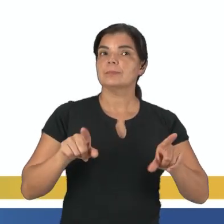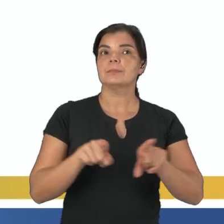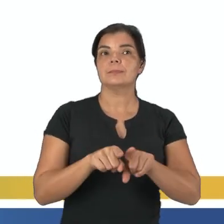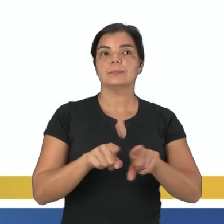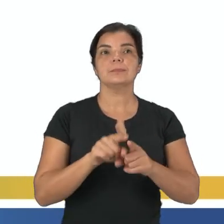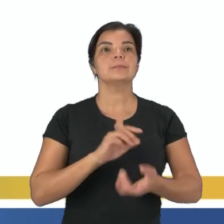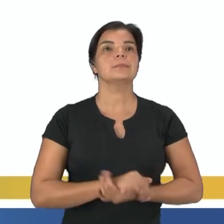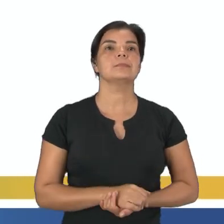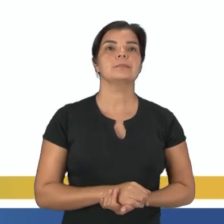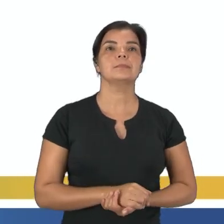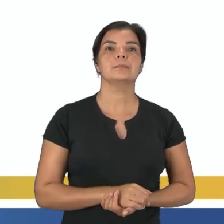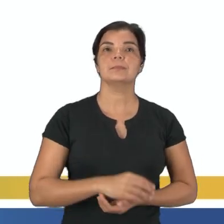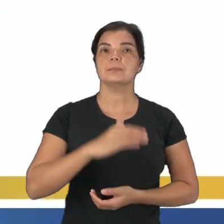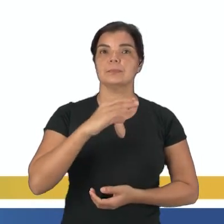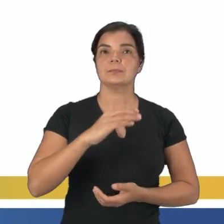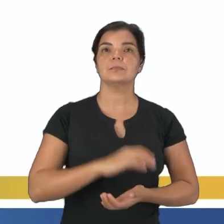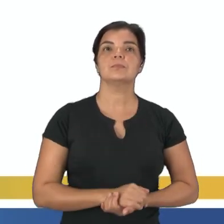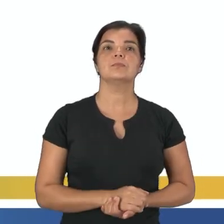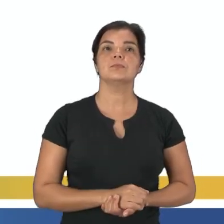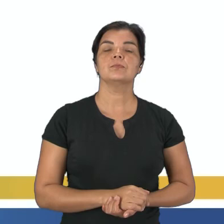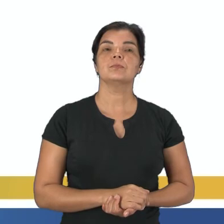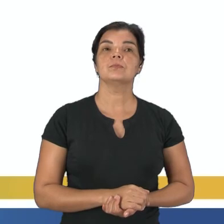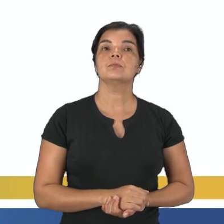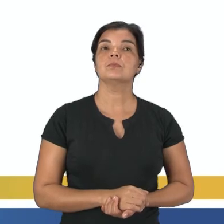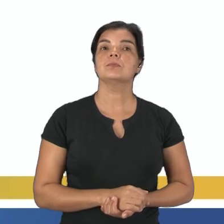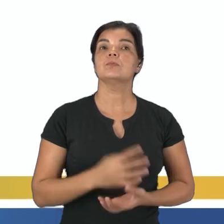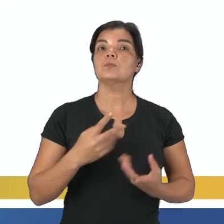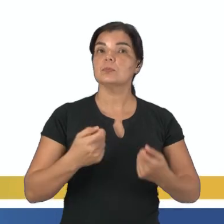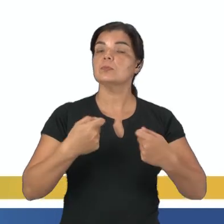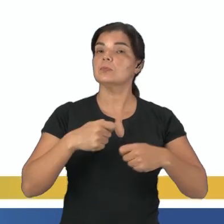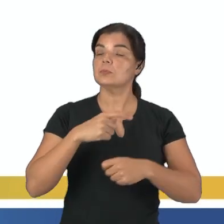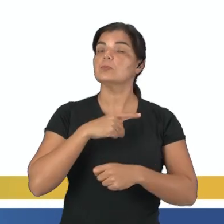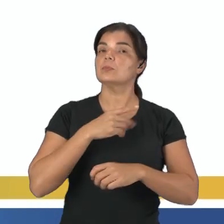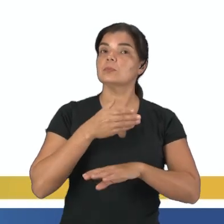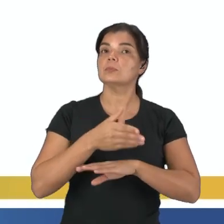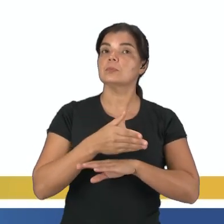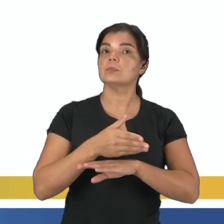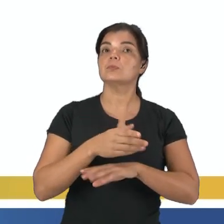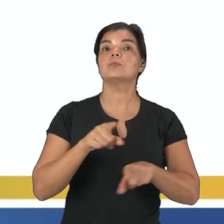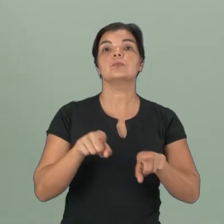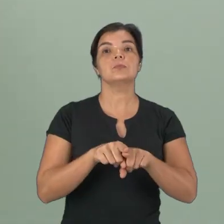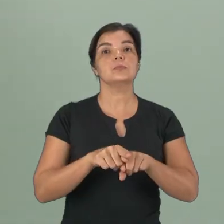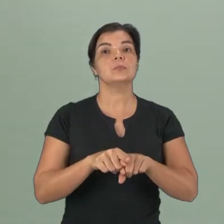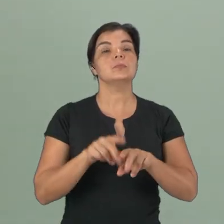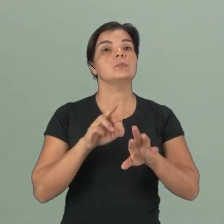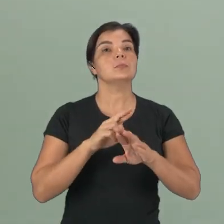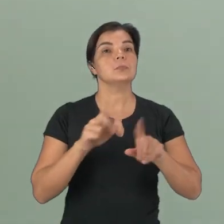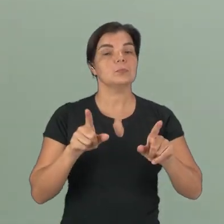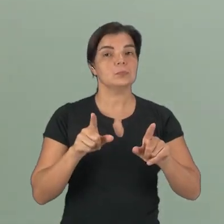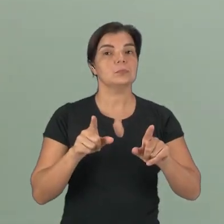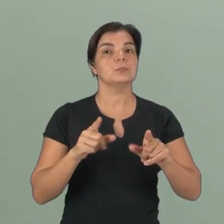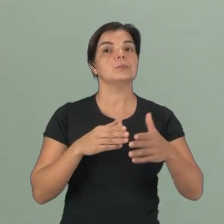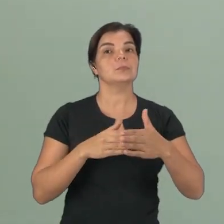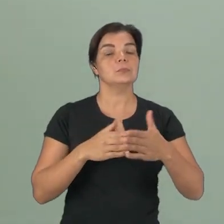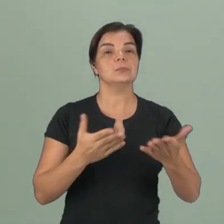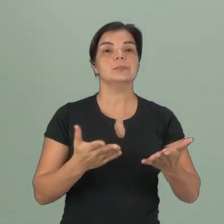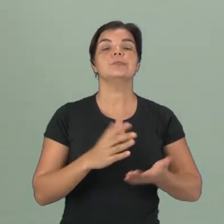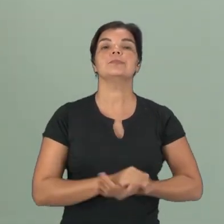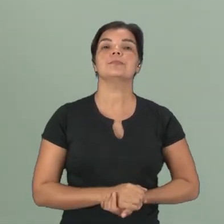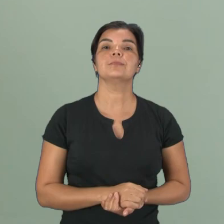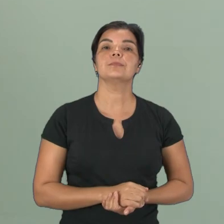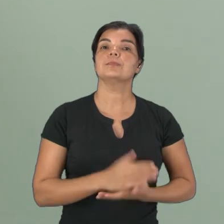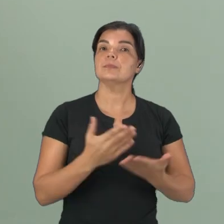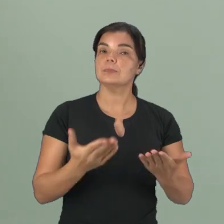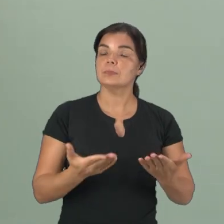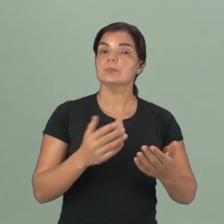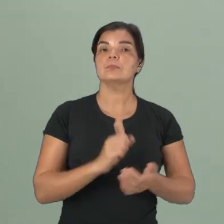é a letra C, certo? Todos precisam ter acesso considerando as diferentes limitações.